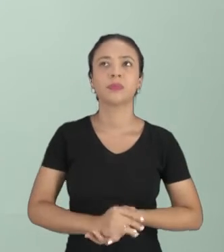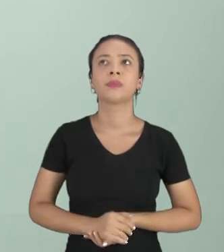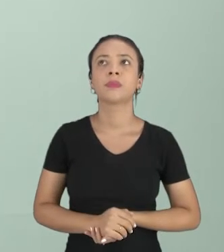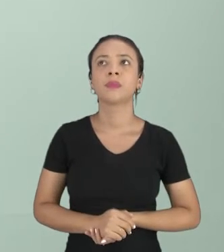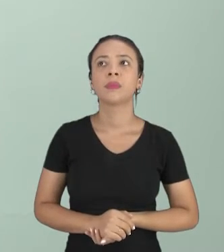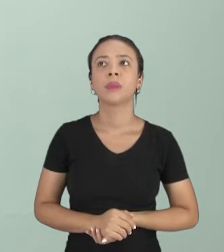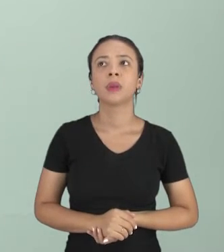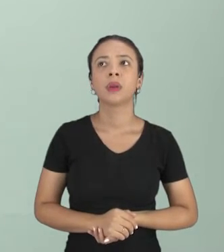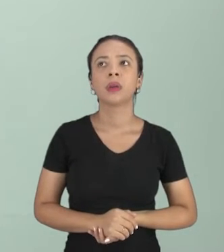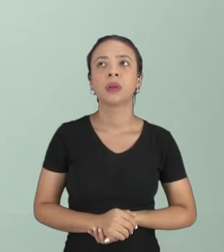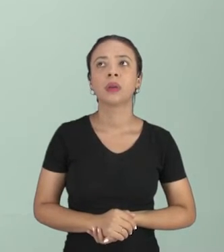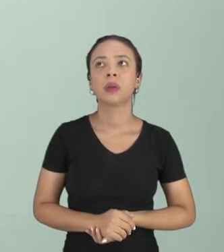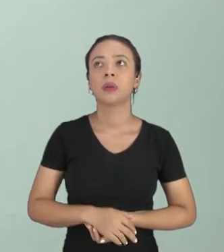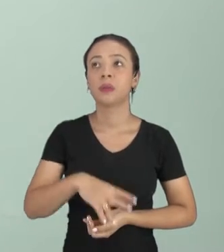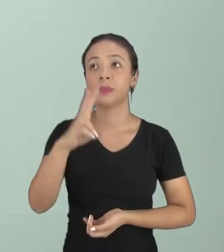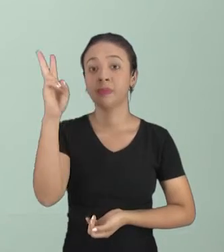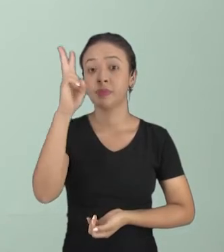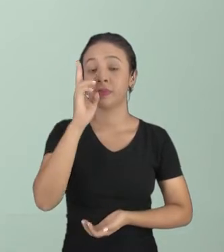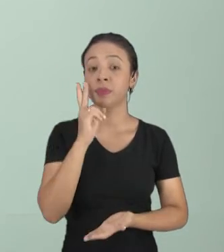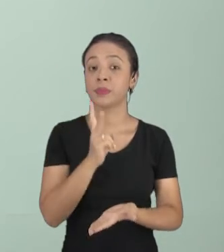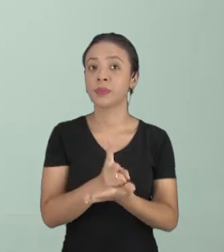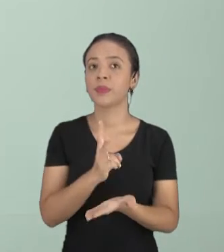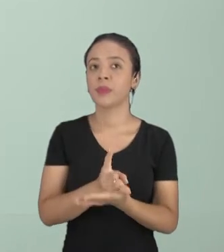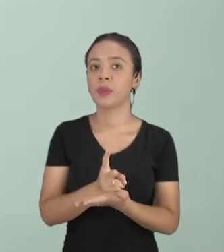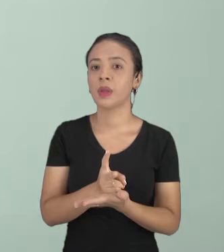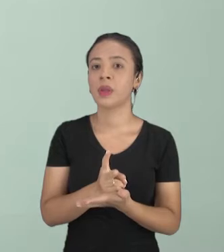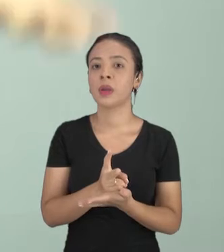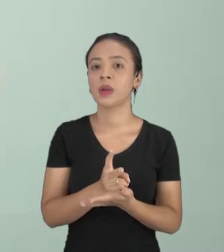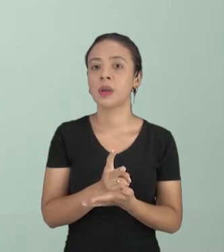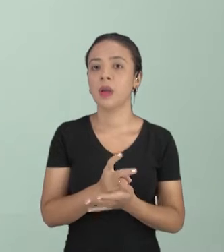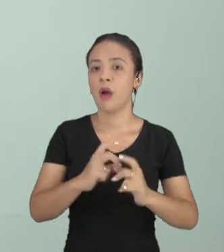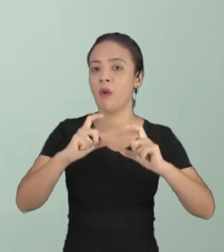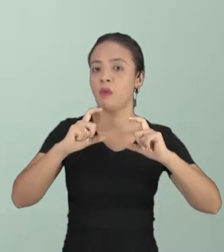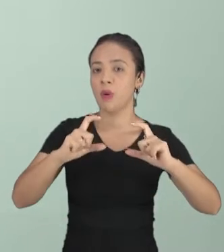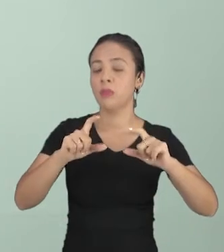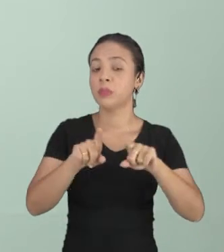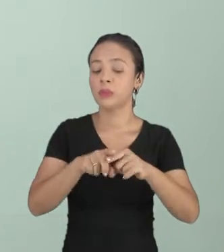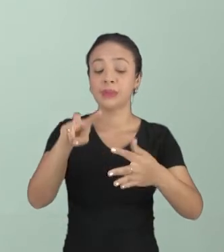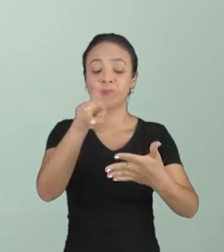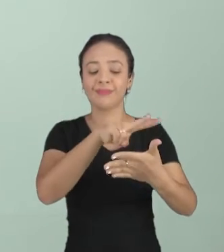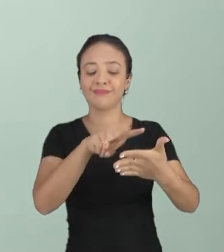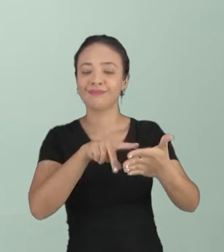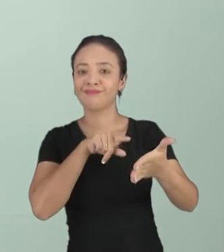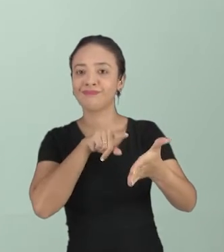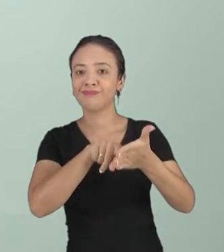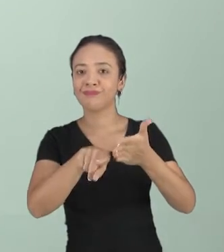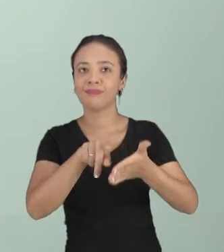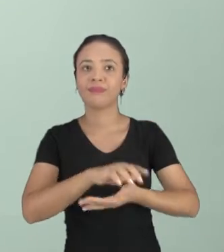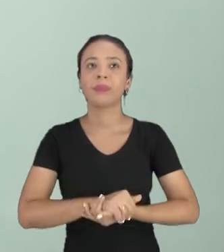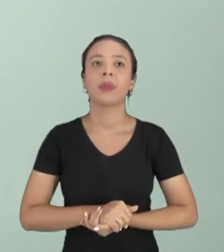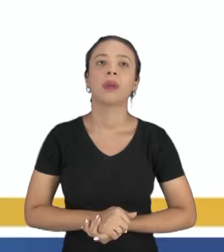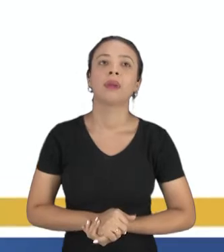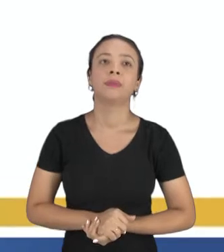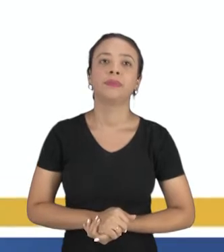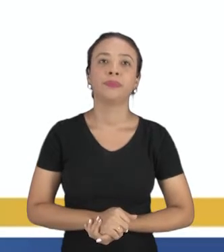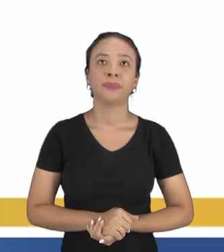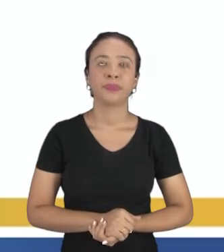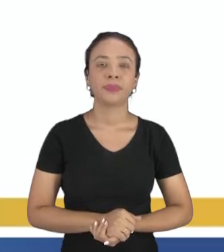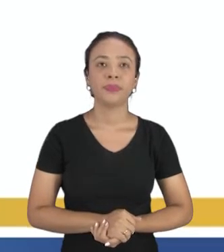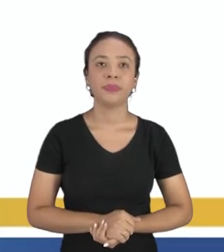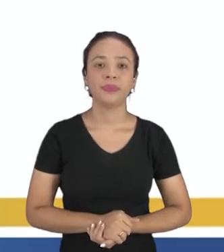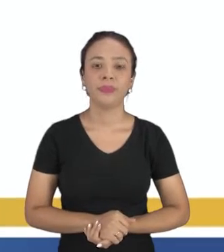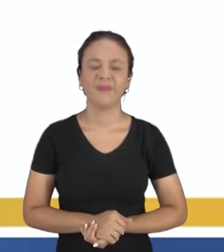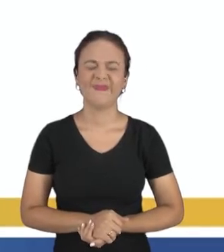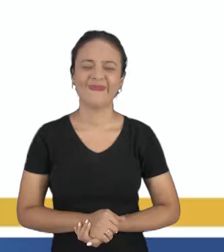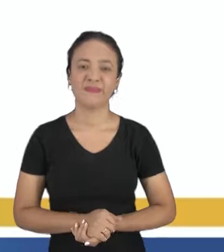sempre lembrando quem é ela. E também pela leitura da questão. Então vamos lá.